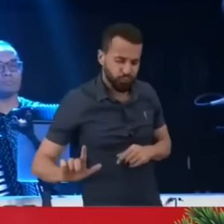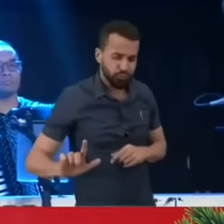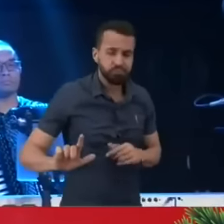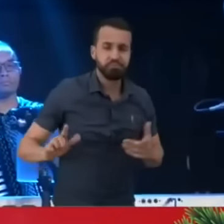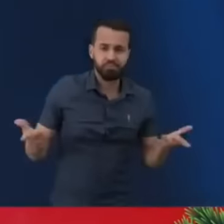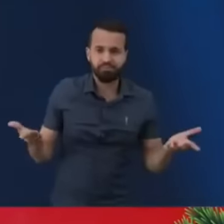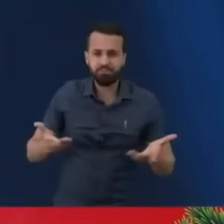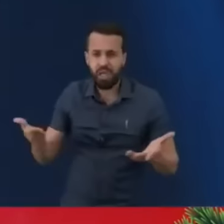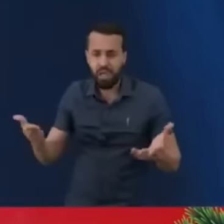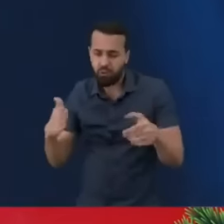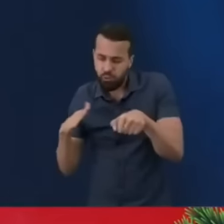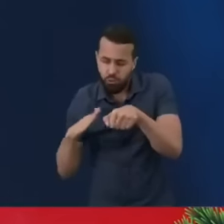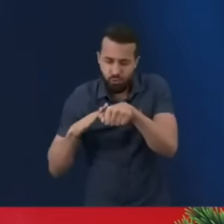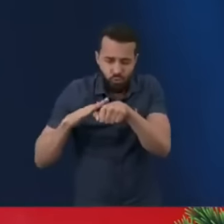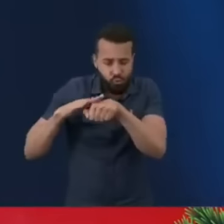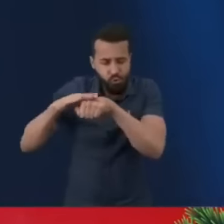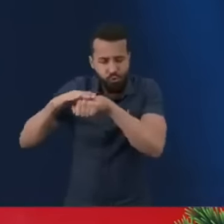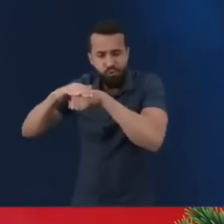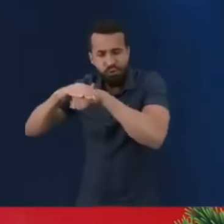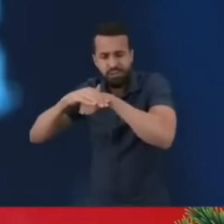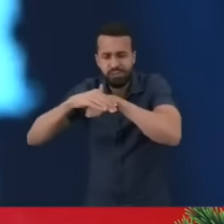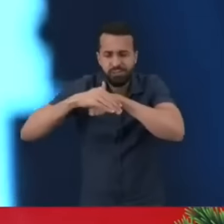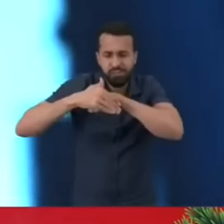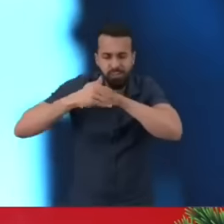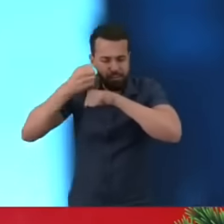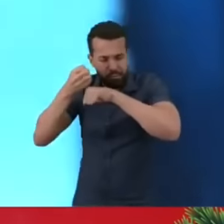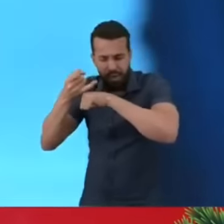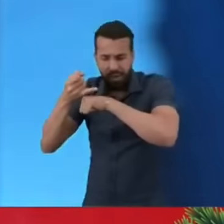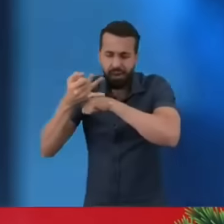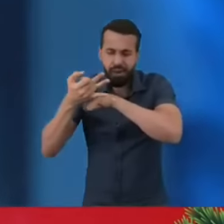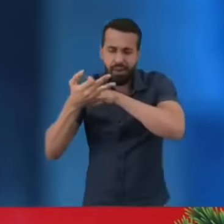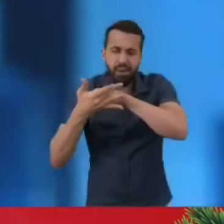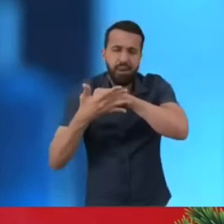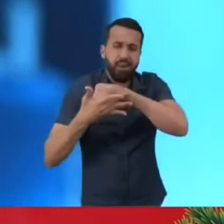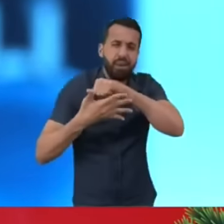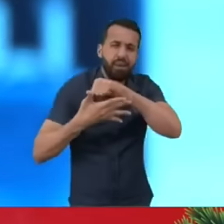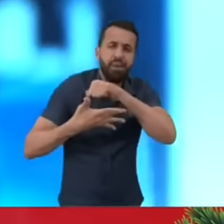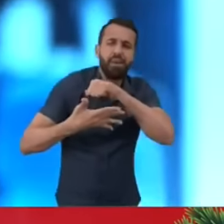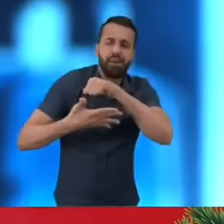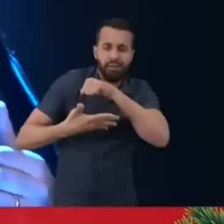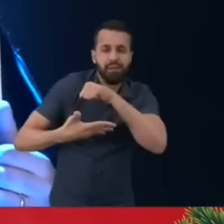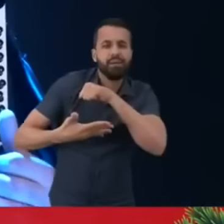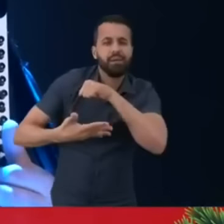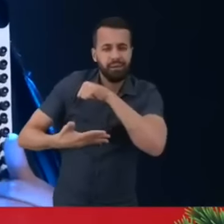E quando a noite vai se agonizando no clarão da aurora,